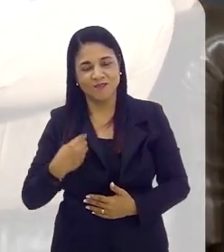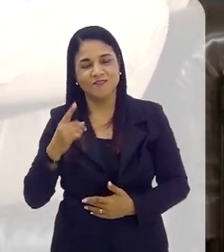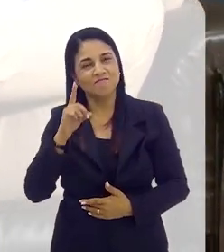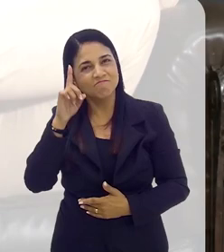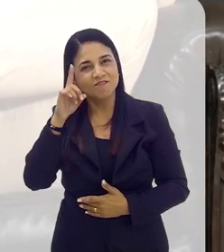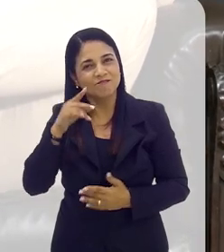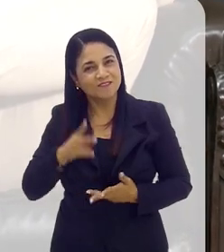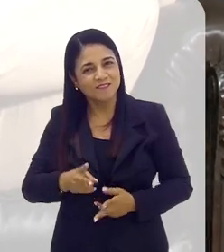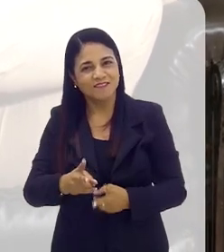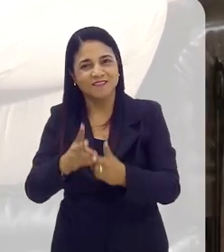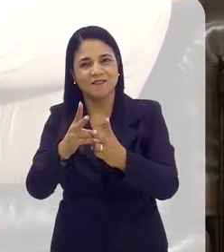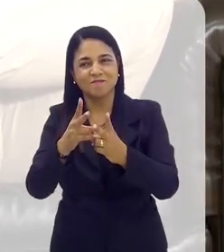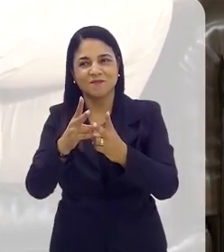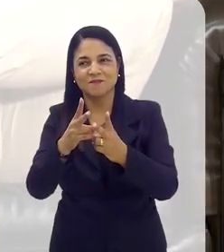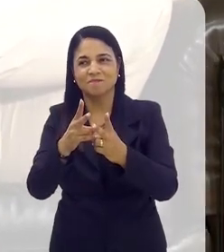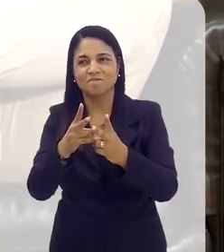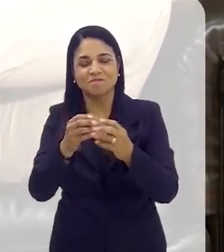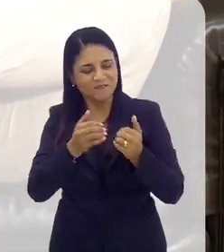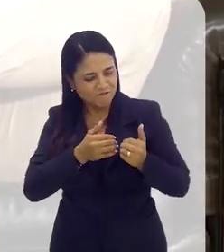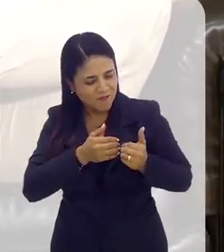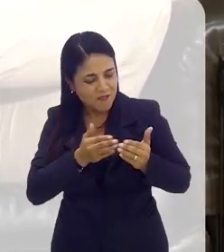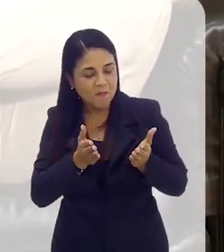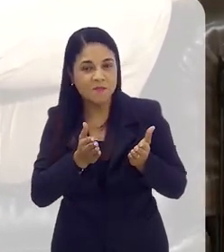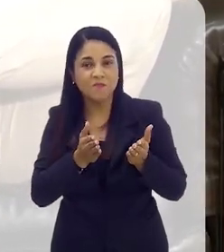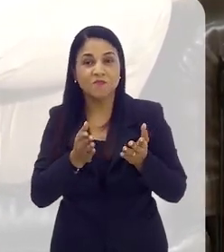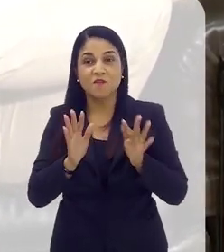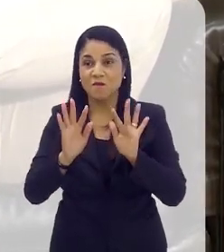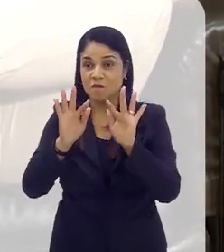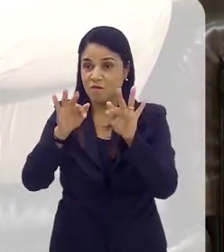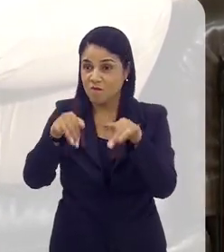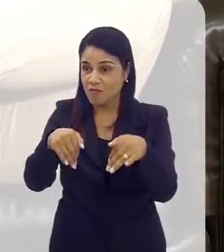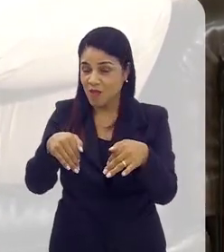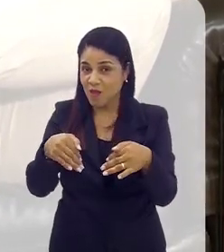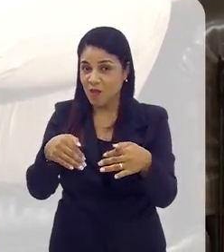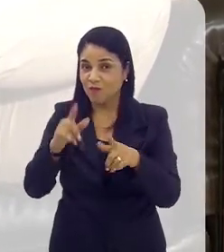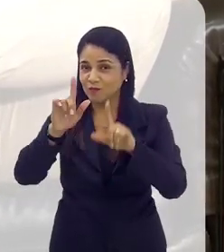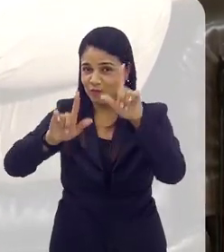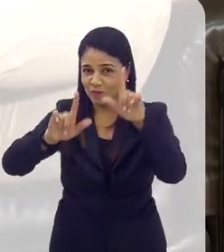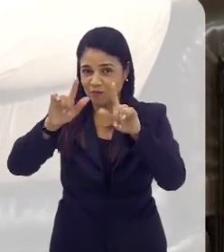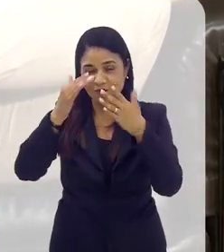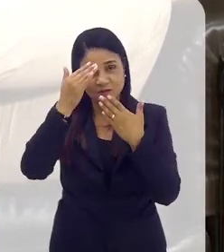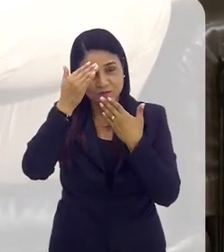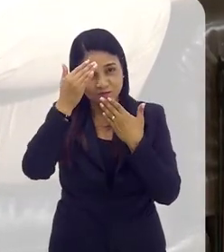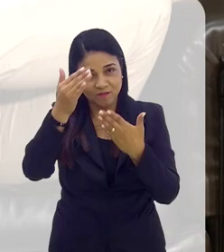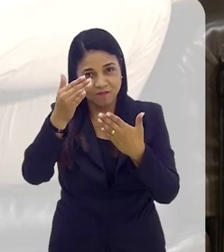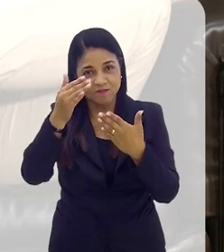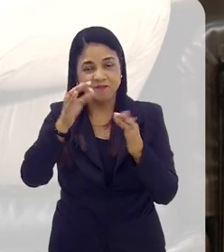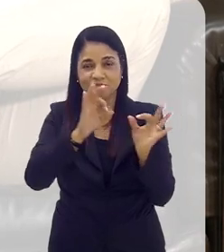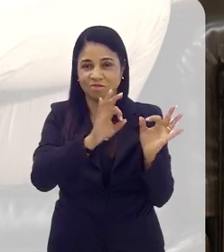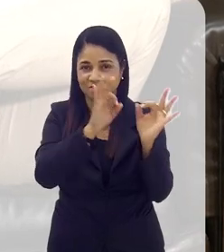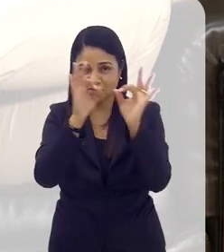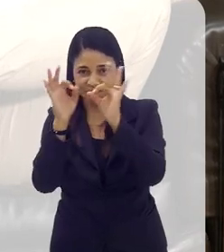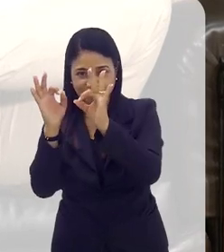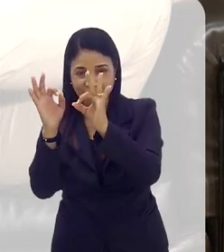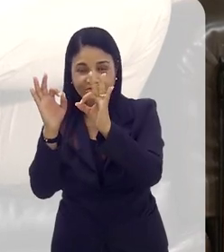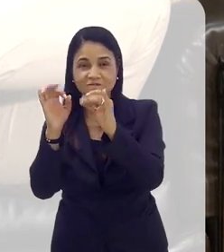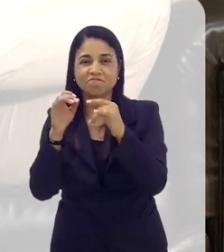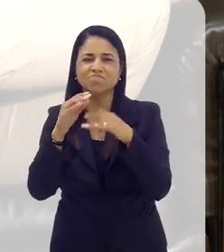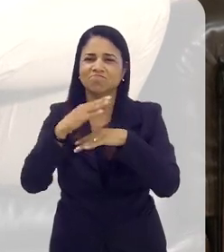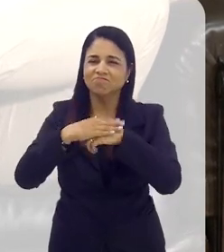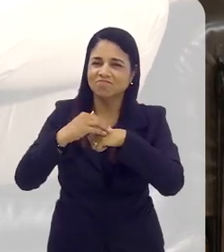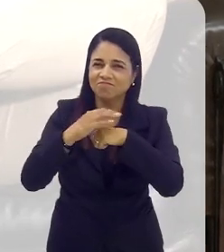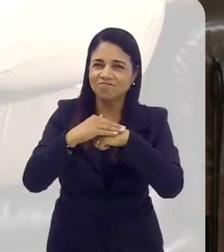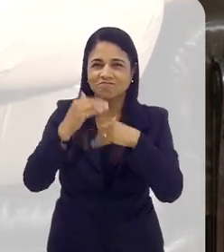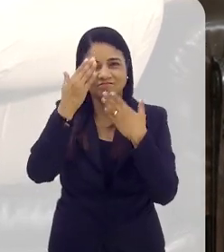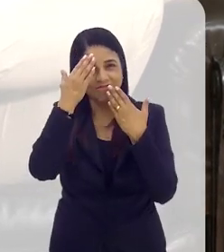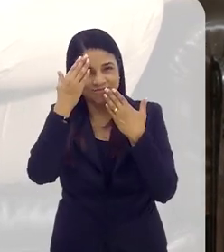mais. Deus é mais na sua vida e sempre será, quanto mais você abrir esse espaço para Ele. Nós estamos chegando ao final do programa e